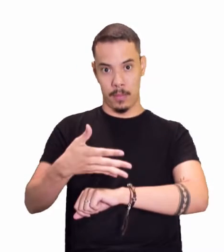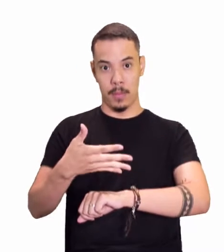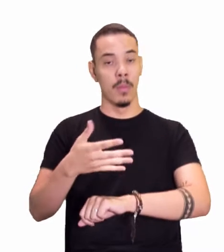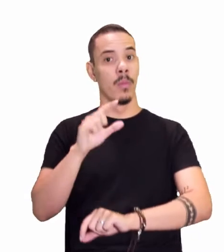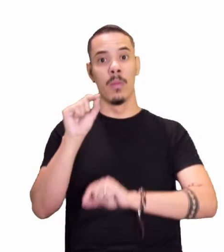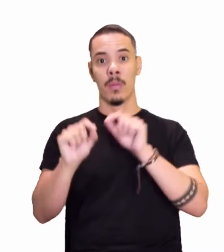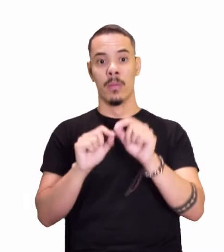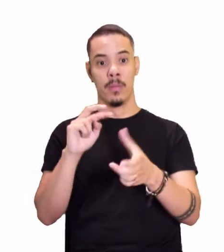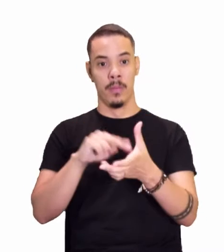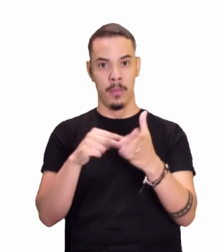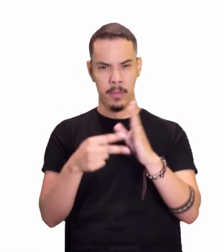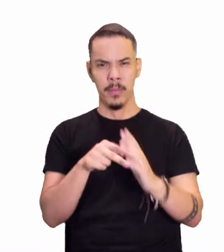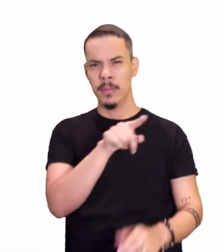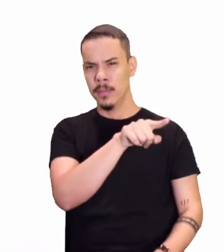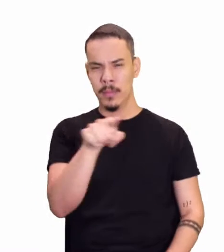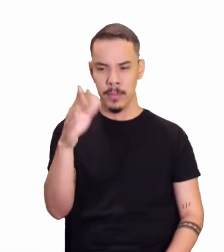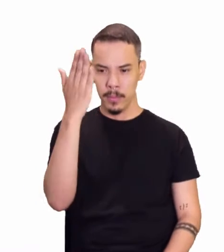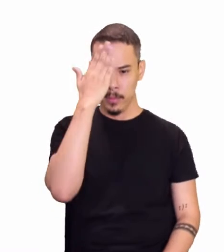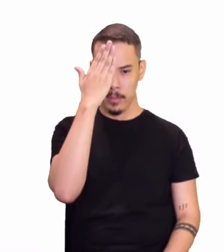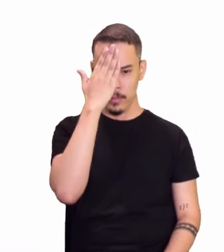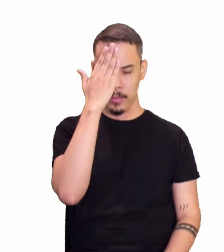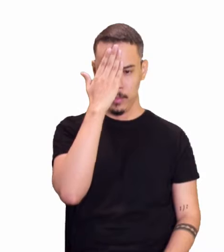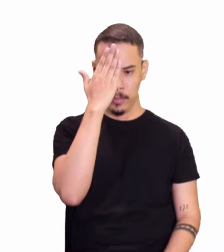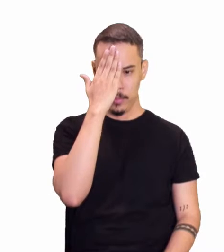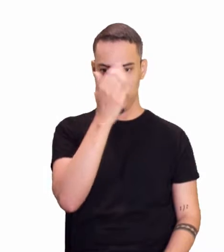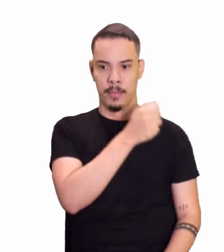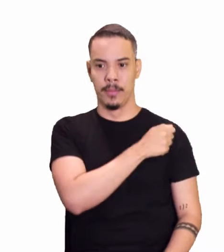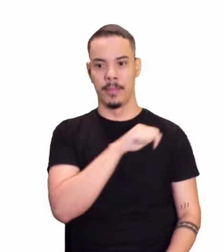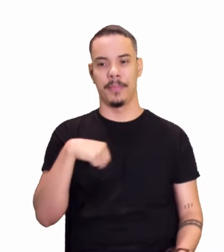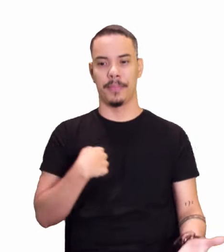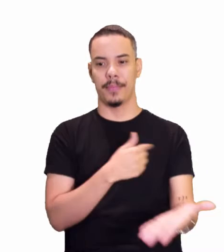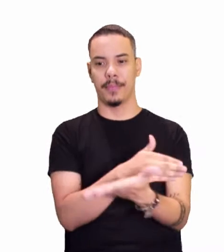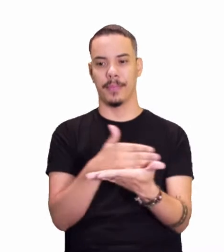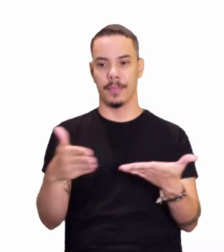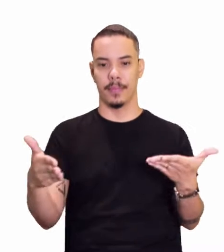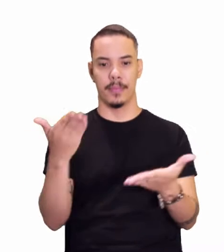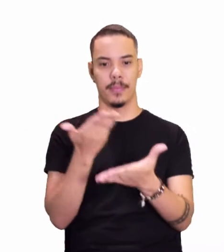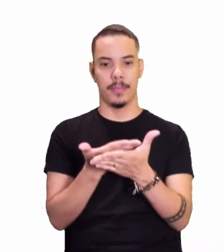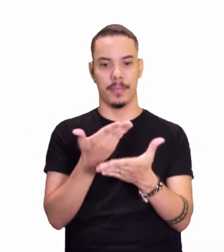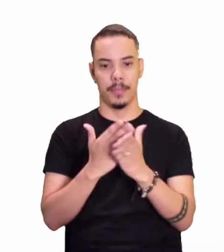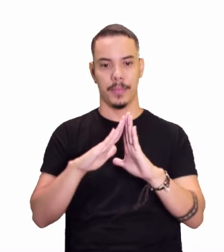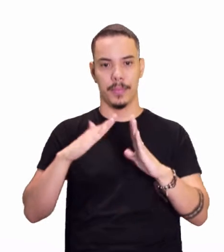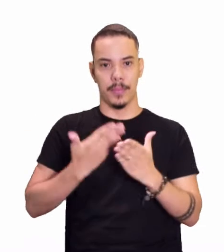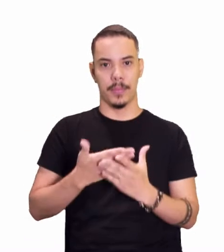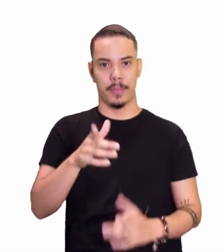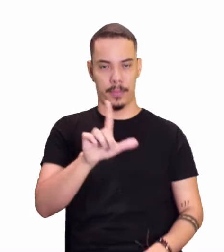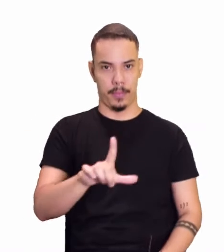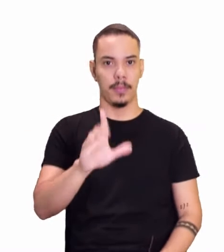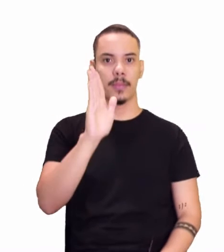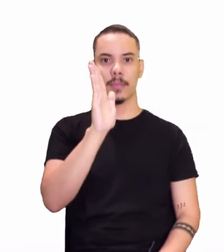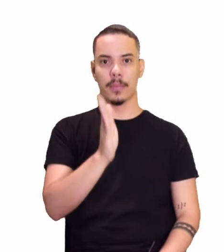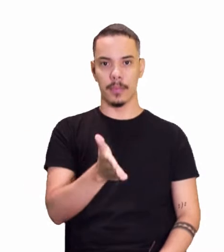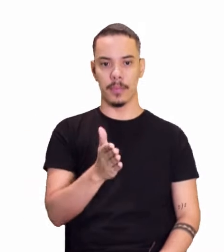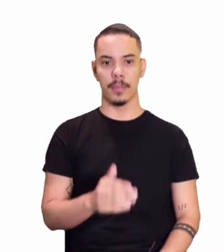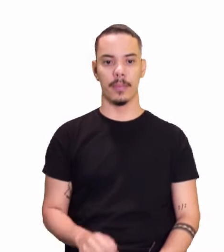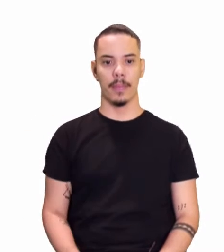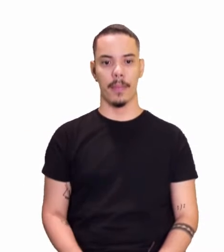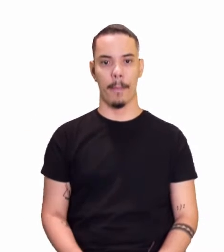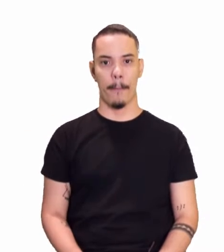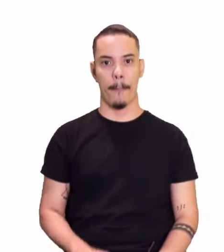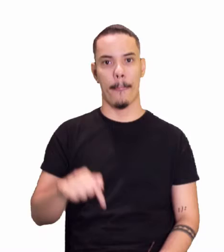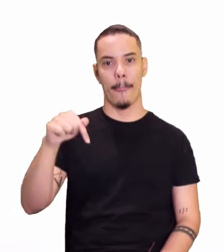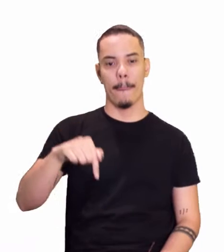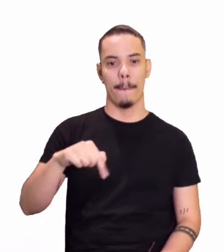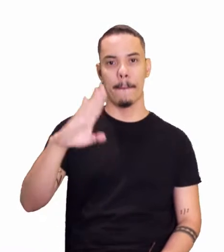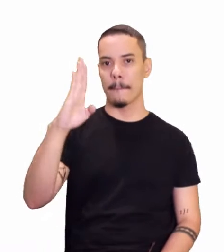dizer? Você sabe, aluno, que a gente já iniciou a questão do estudo das escolas literárias. No